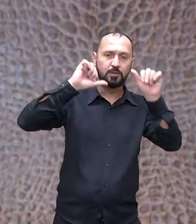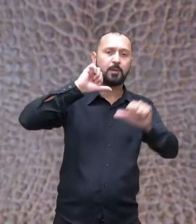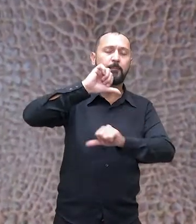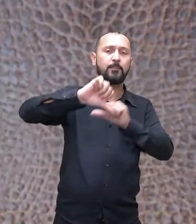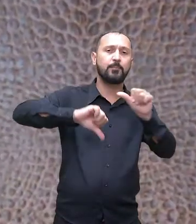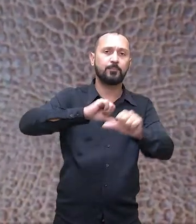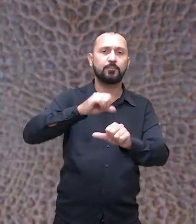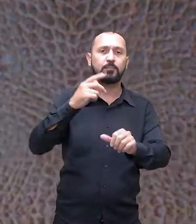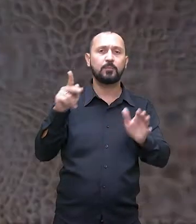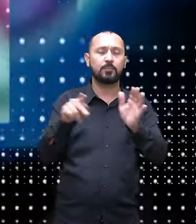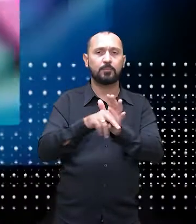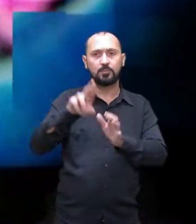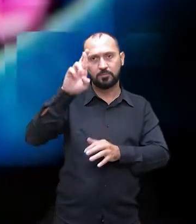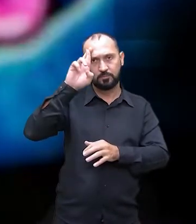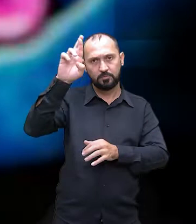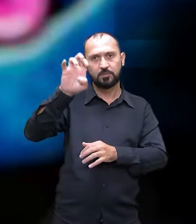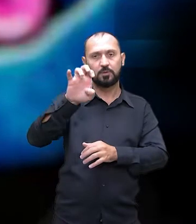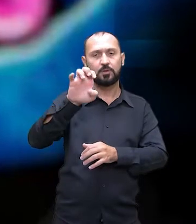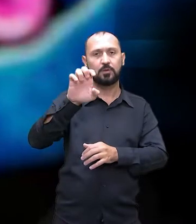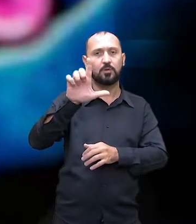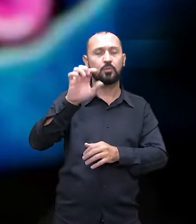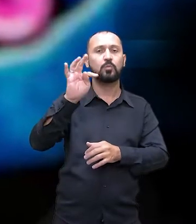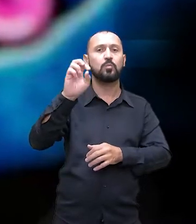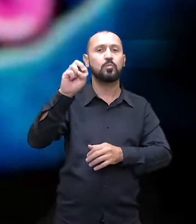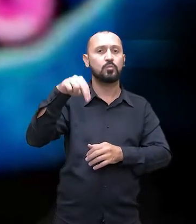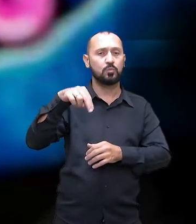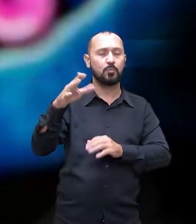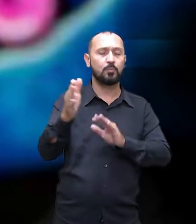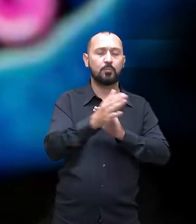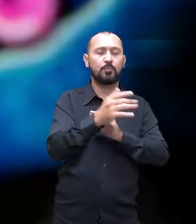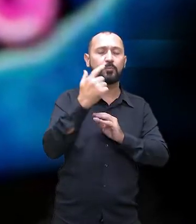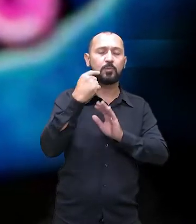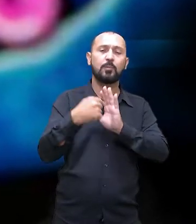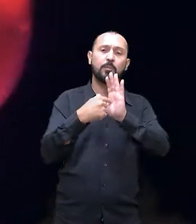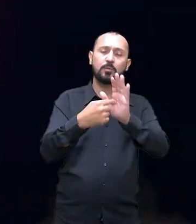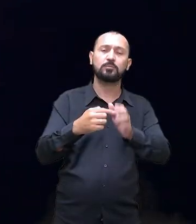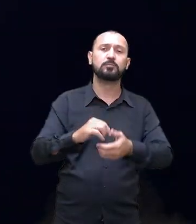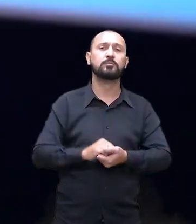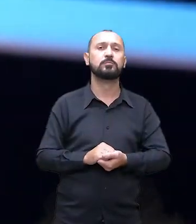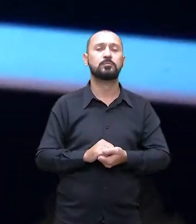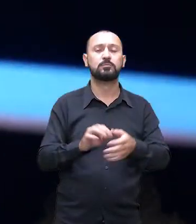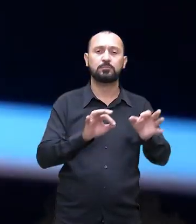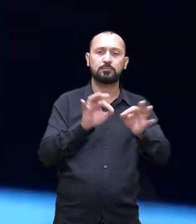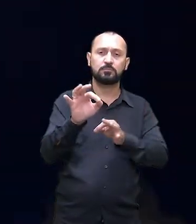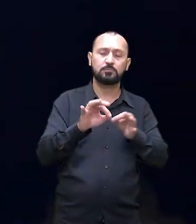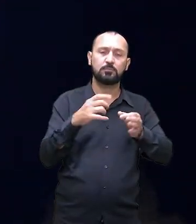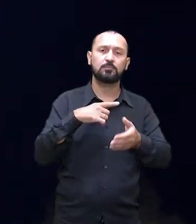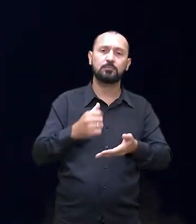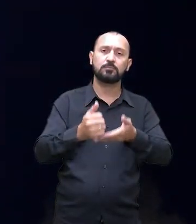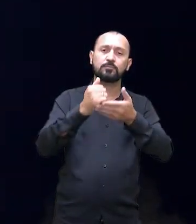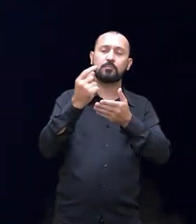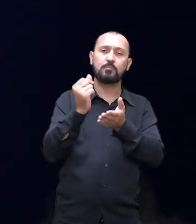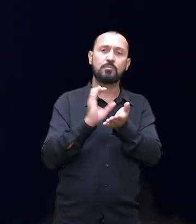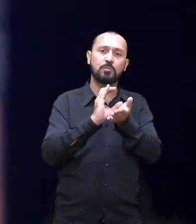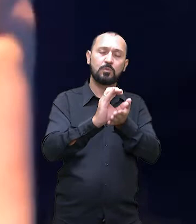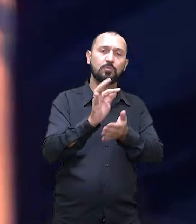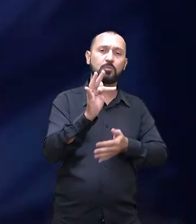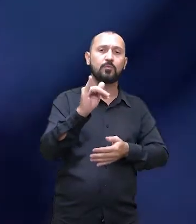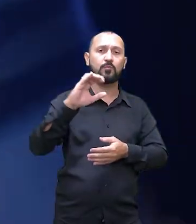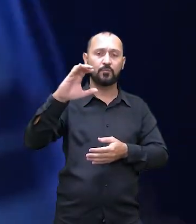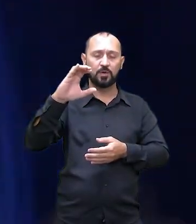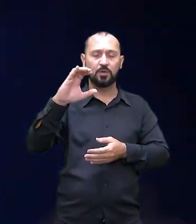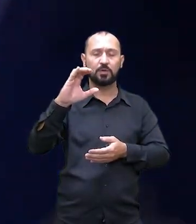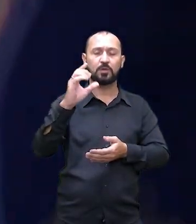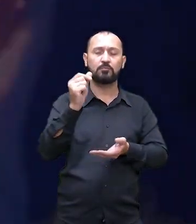Trânsito, dirigido pelo jornalista Elton Pérez, que mostra essa turnê. A produção contou com o patrocínio do